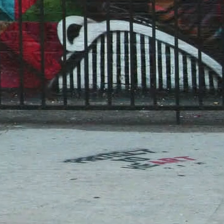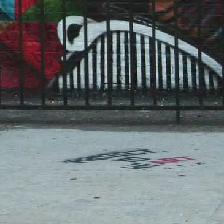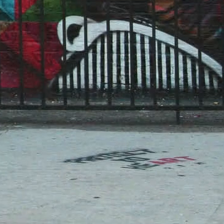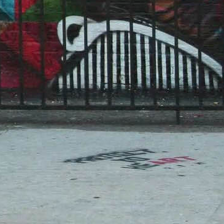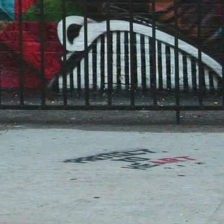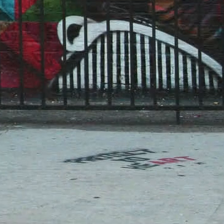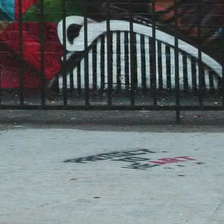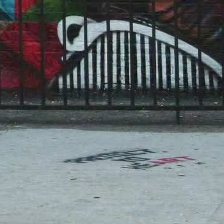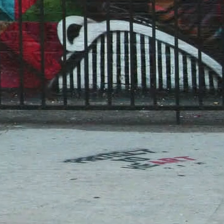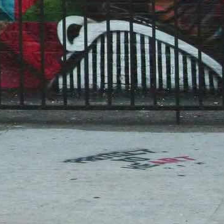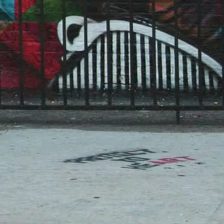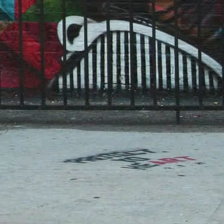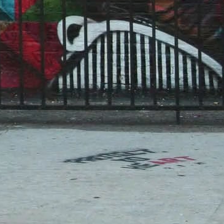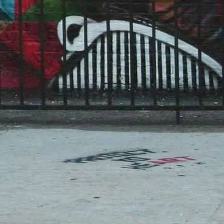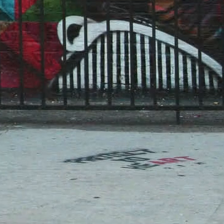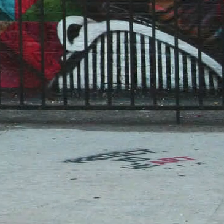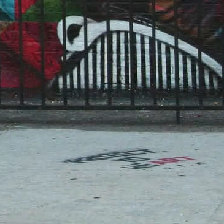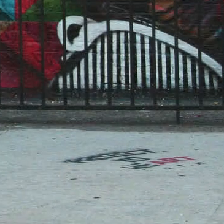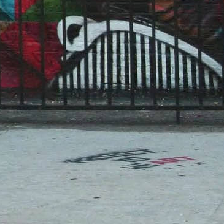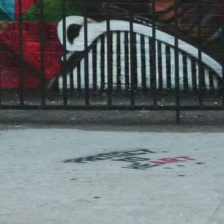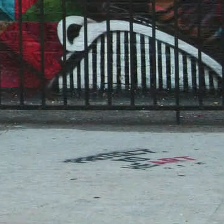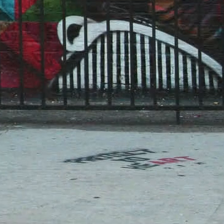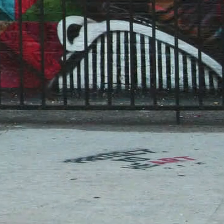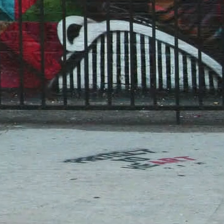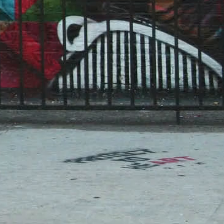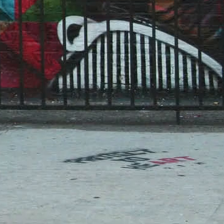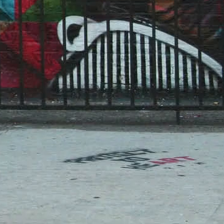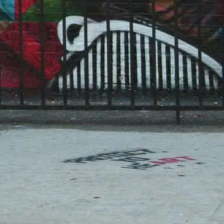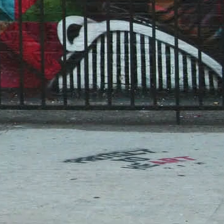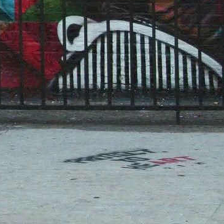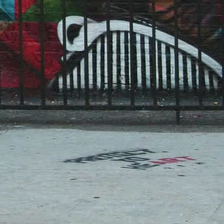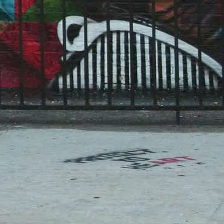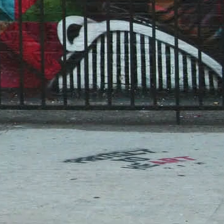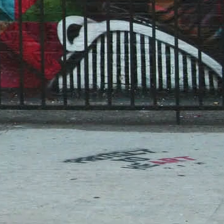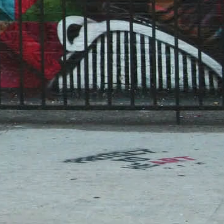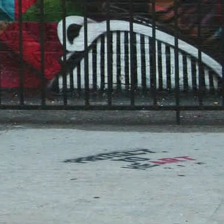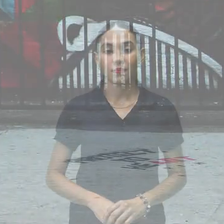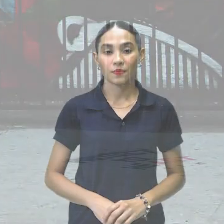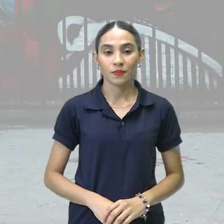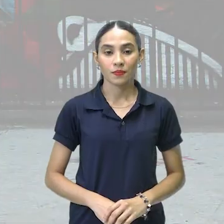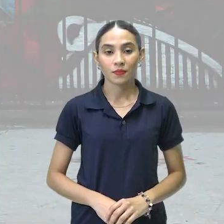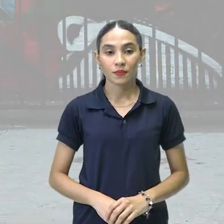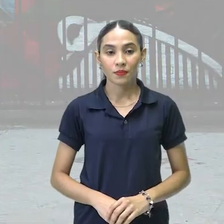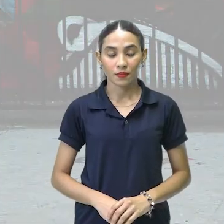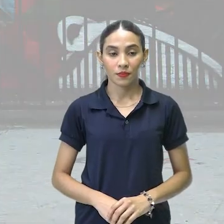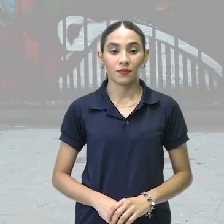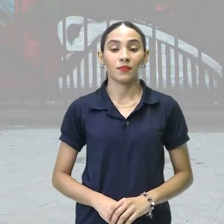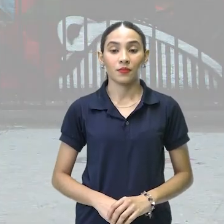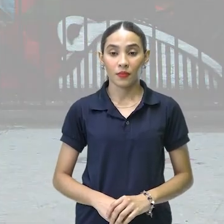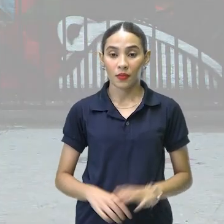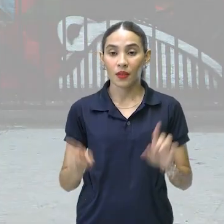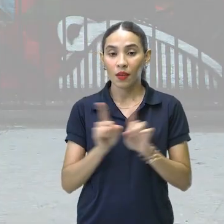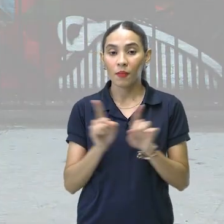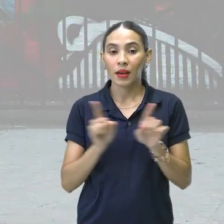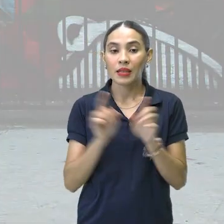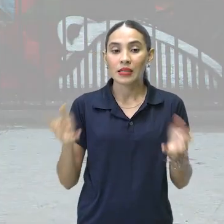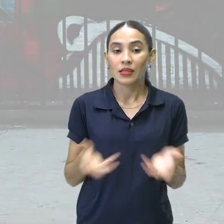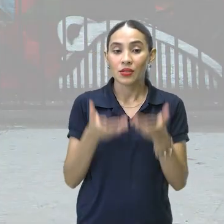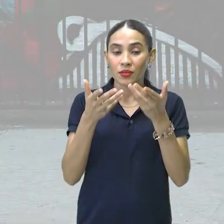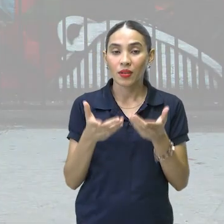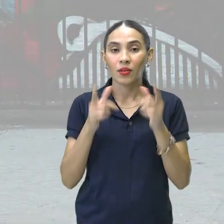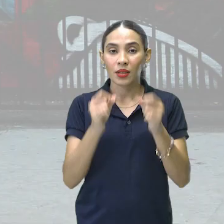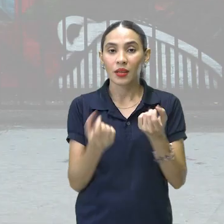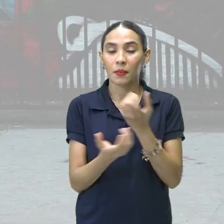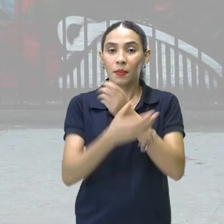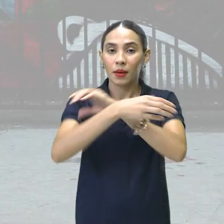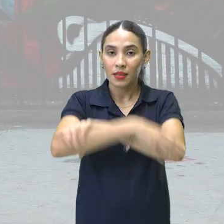fomentar o turismo local, atrair visitantes para conhecer o percurso artístico e a vista,